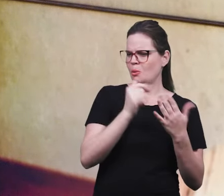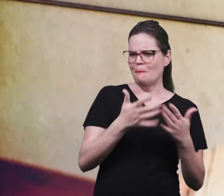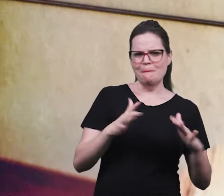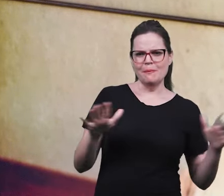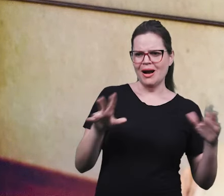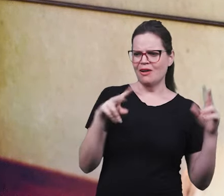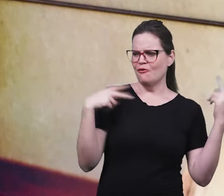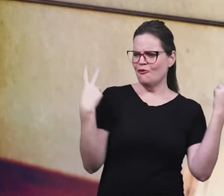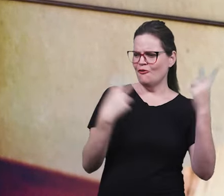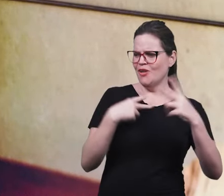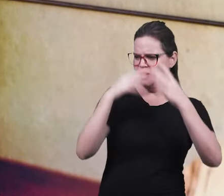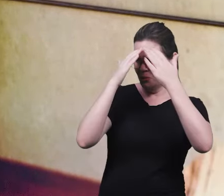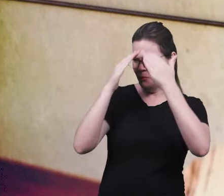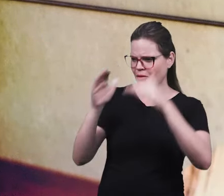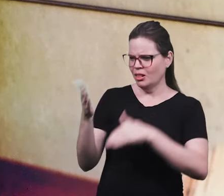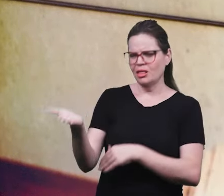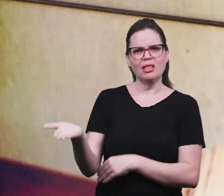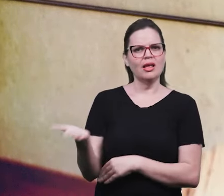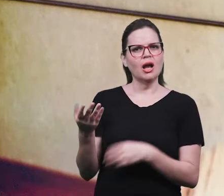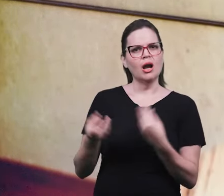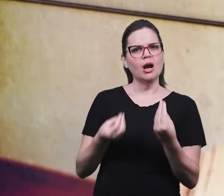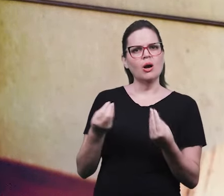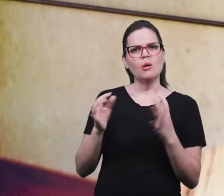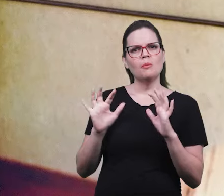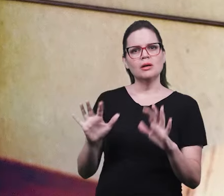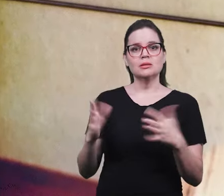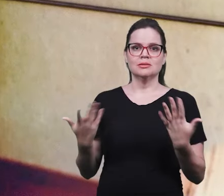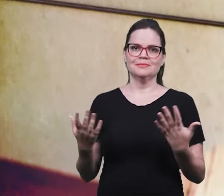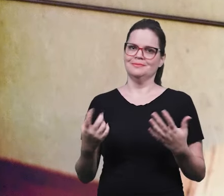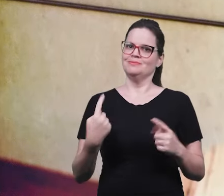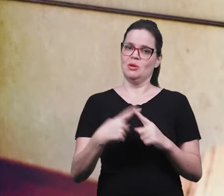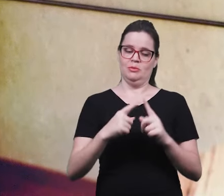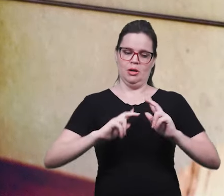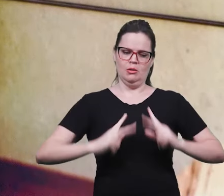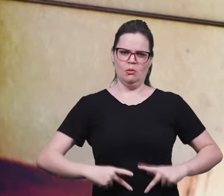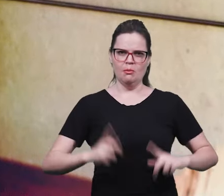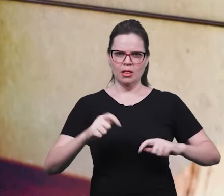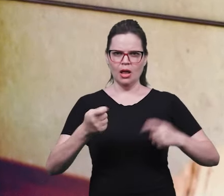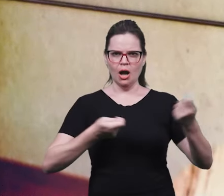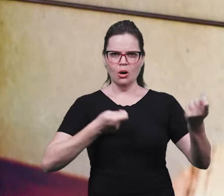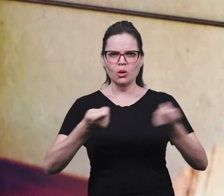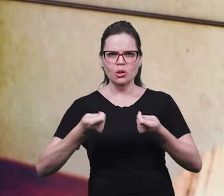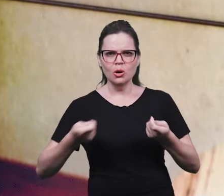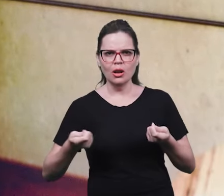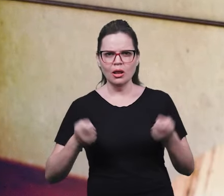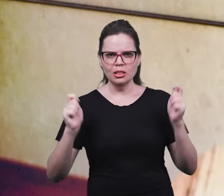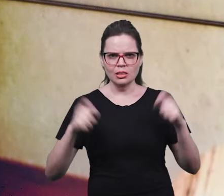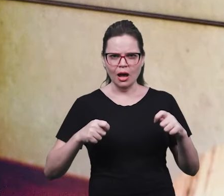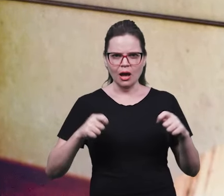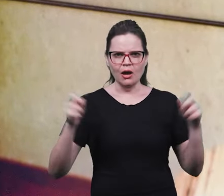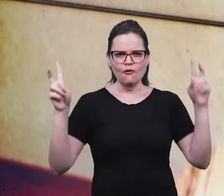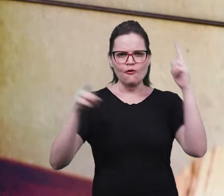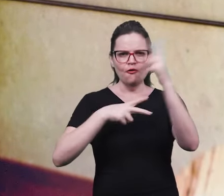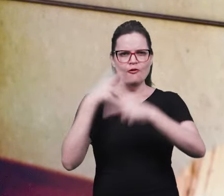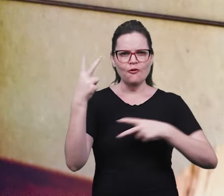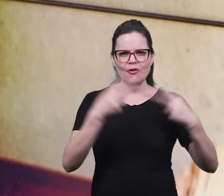na natureza, está fora do controle do homem, né? O controle do homem, como é que ele consegue controlar o vento